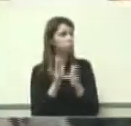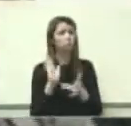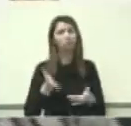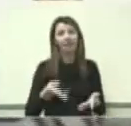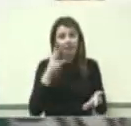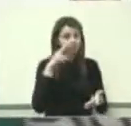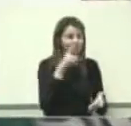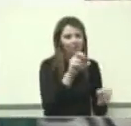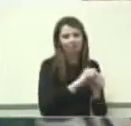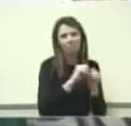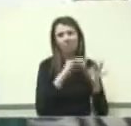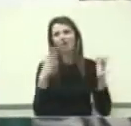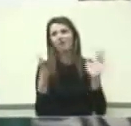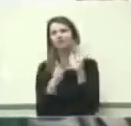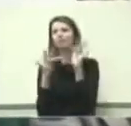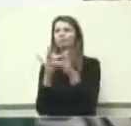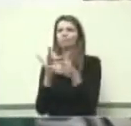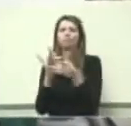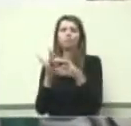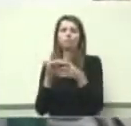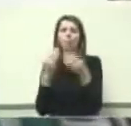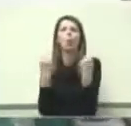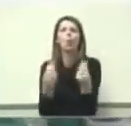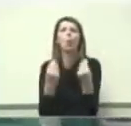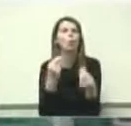tinham visto os milagres de Jesus